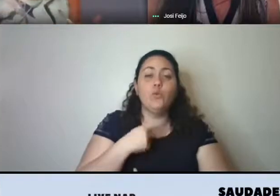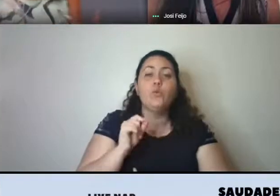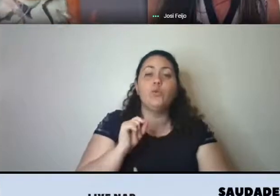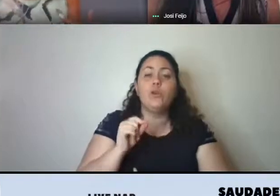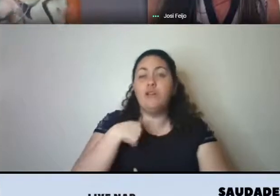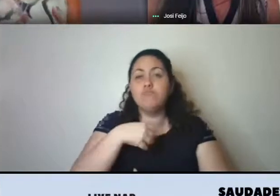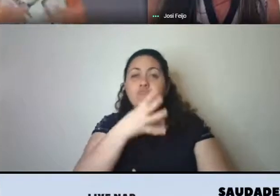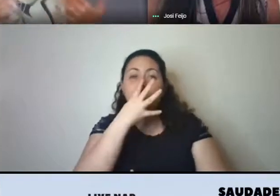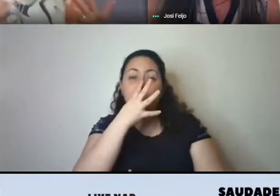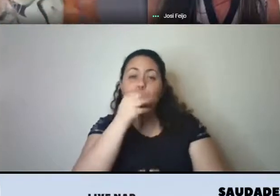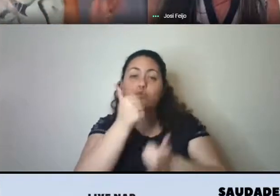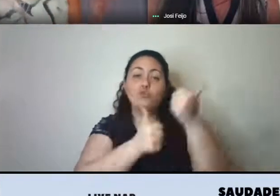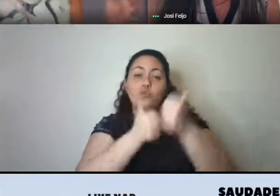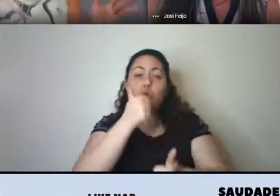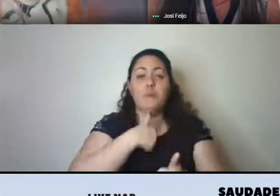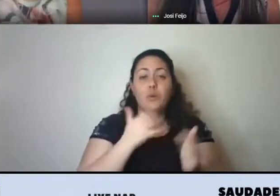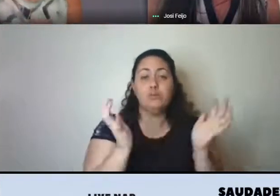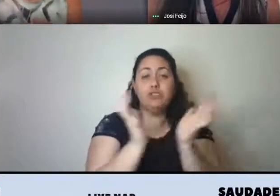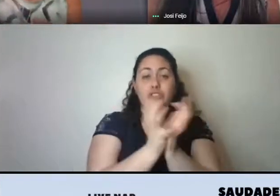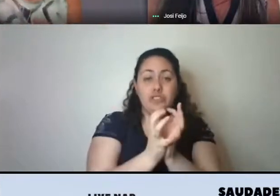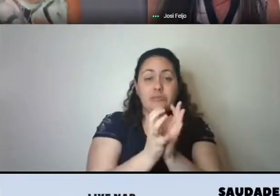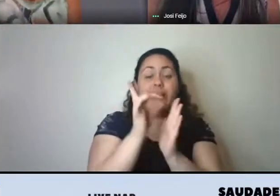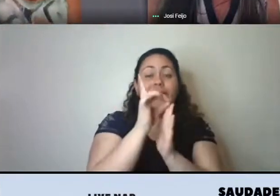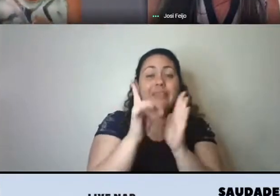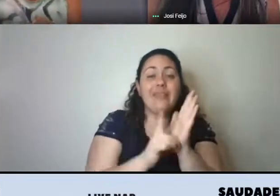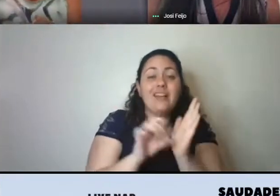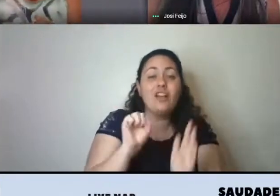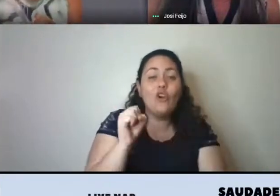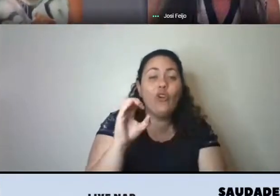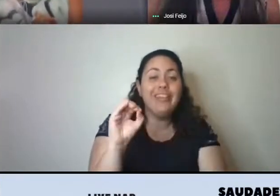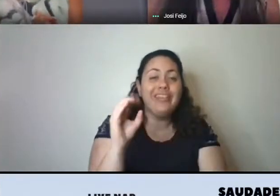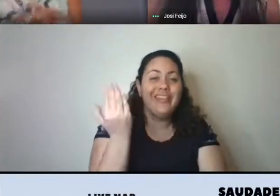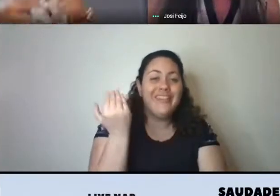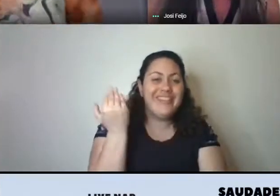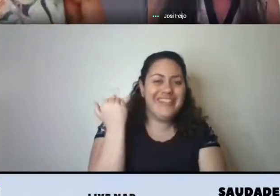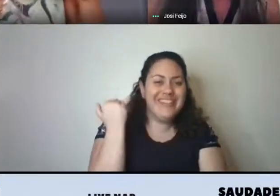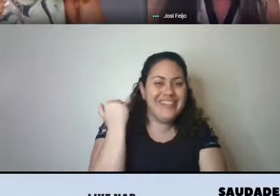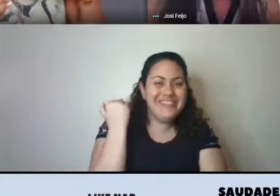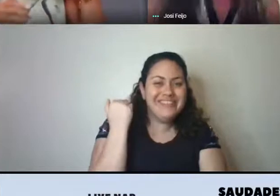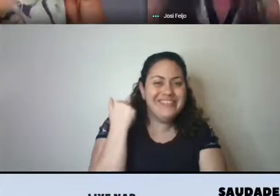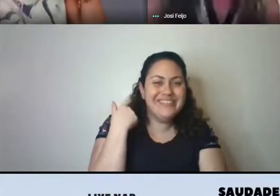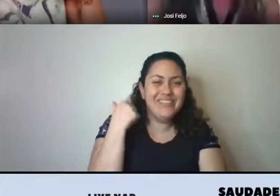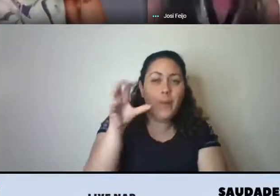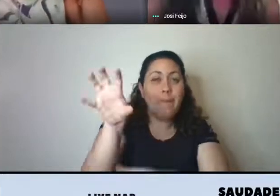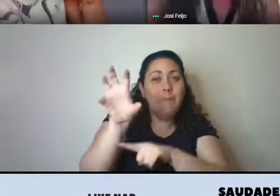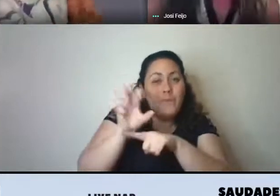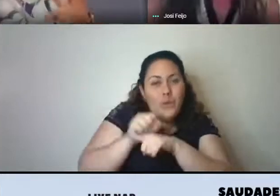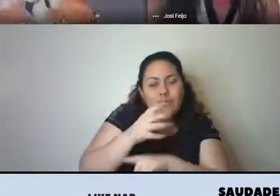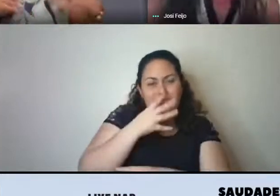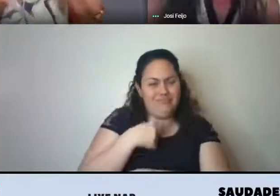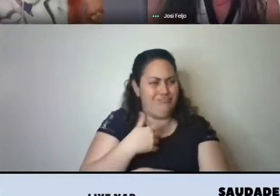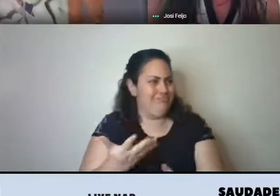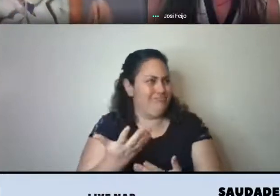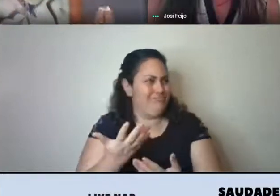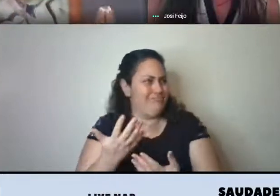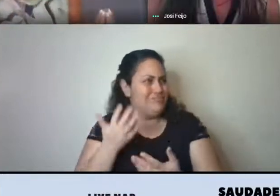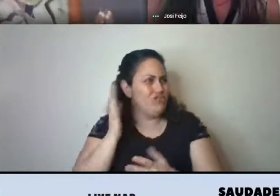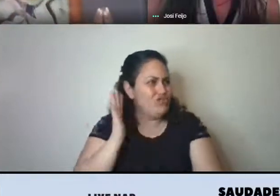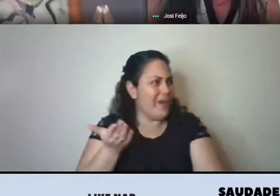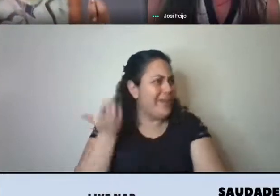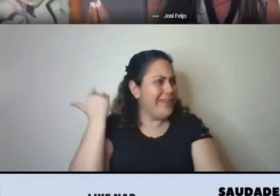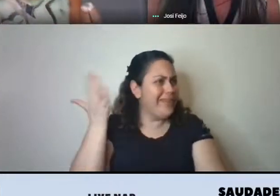meu time da década de 80, né? E eu disse, nossa, mas já faz tanto tempo, mas estou